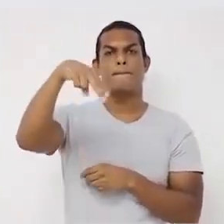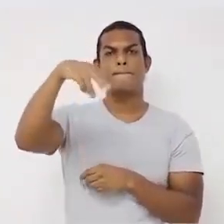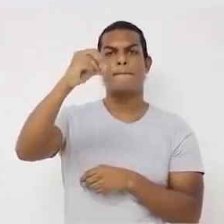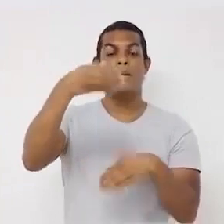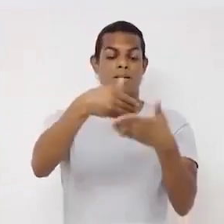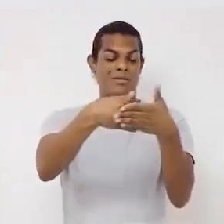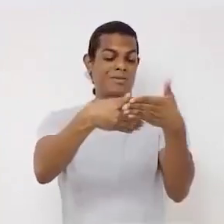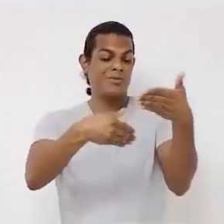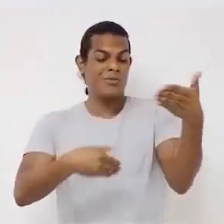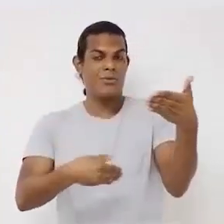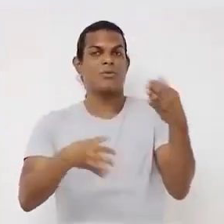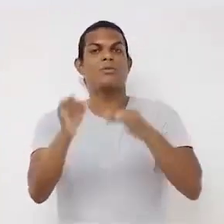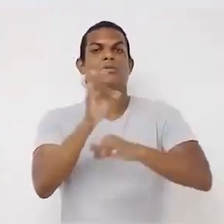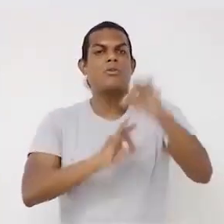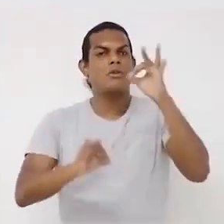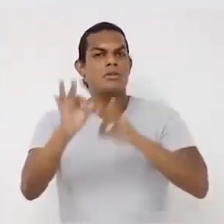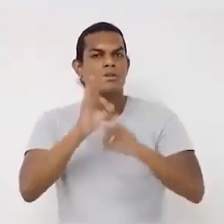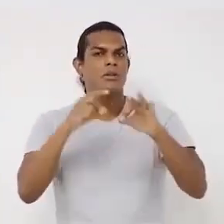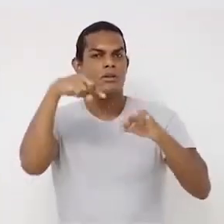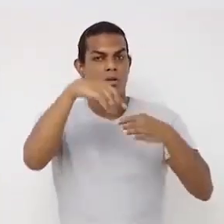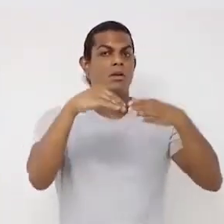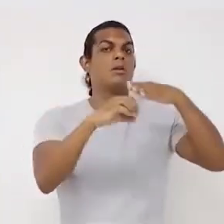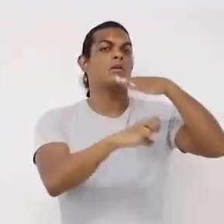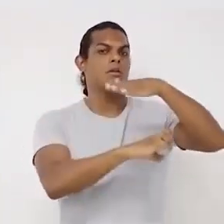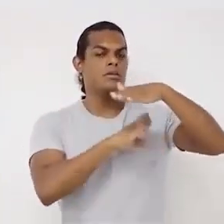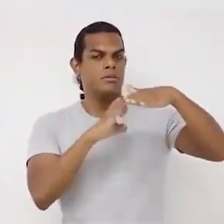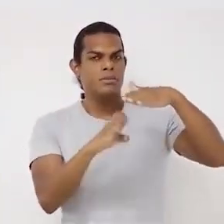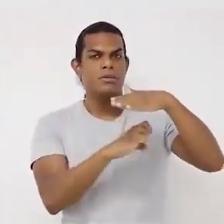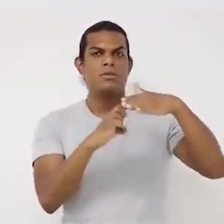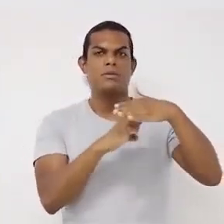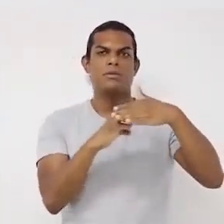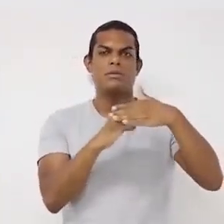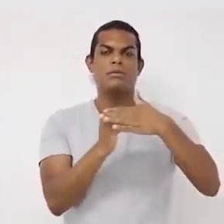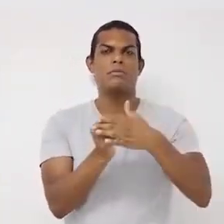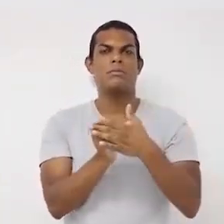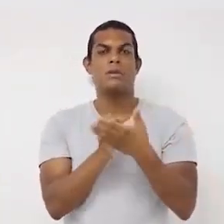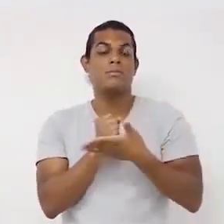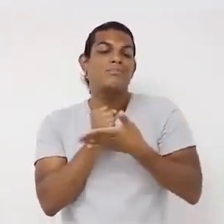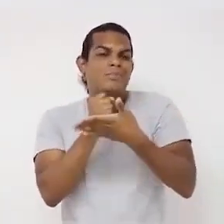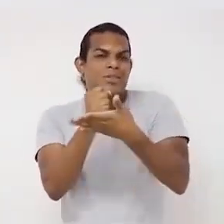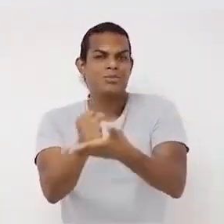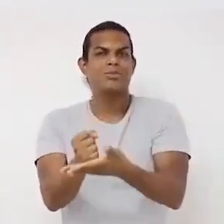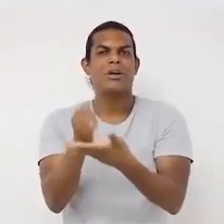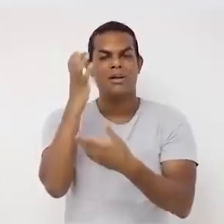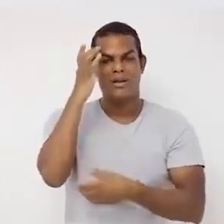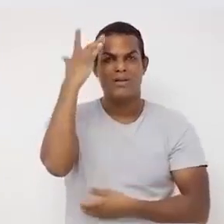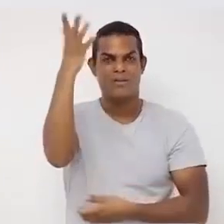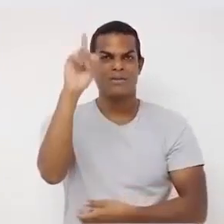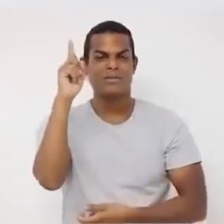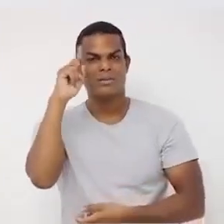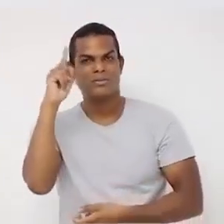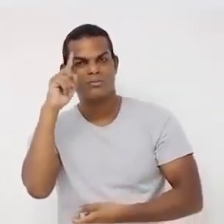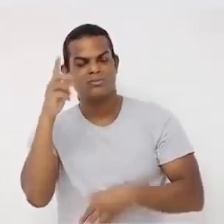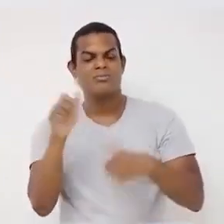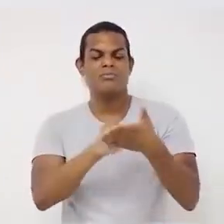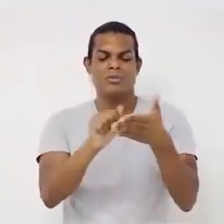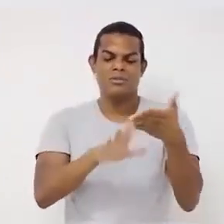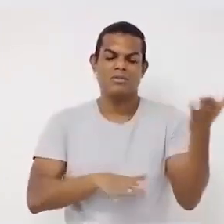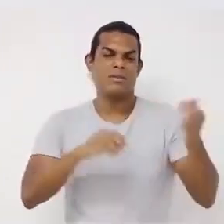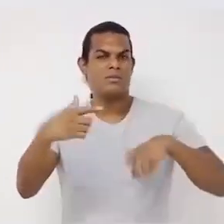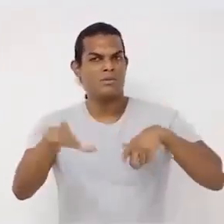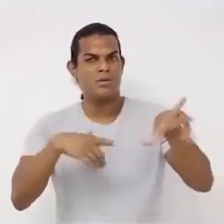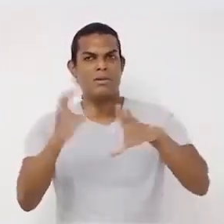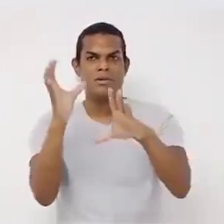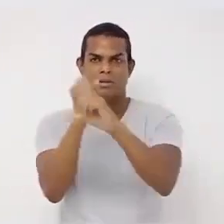fica organizado dentro da empresa para facilitar o dia a dia da contabilidade, para facilitar o processo de